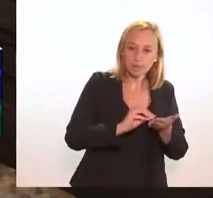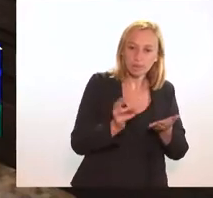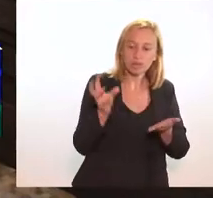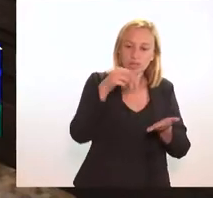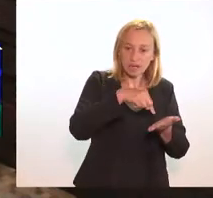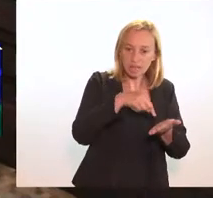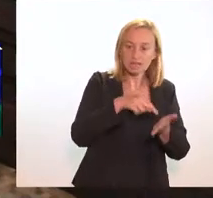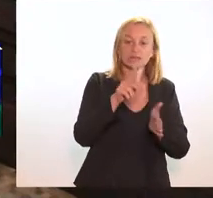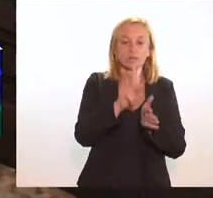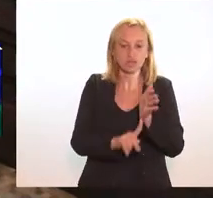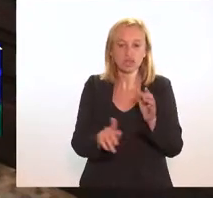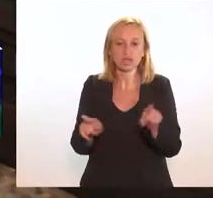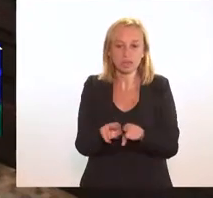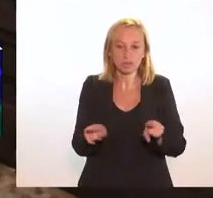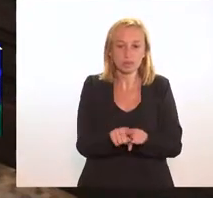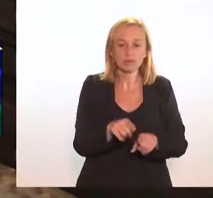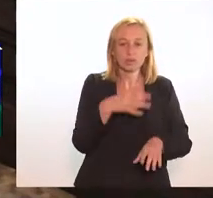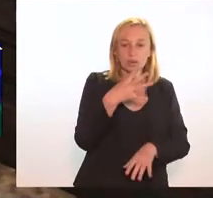esse projeto. É